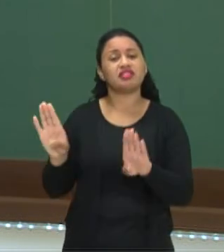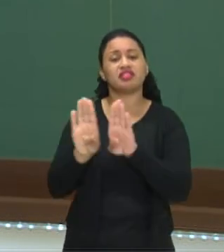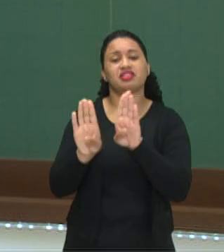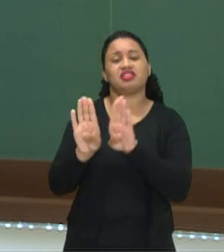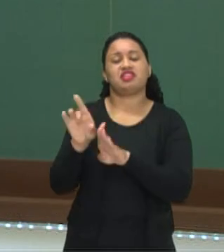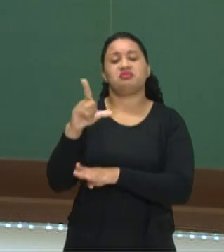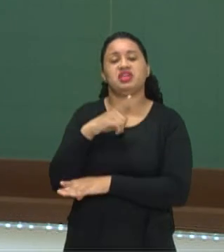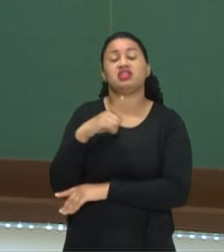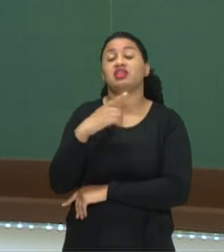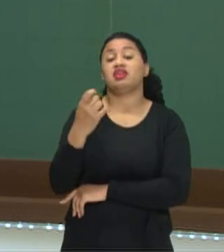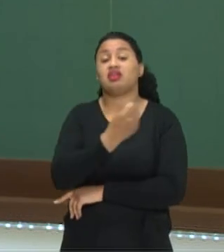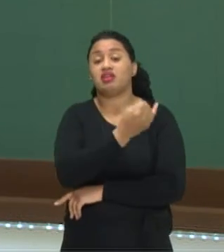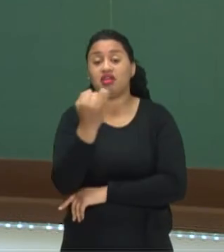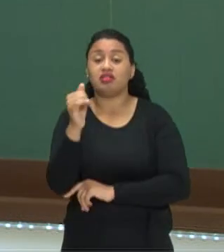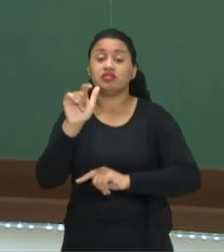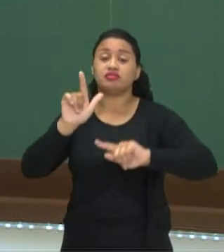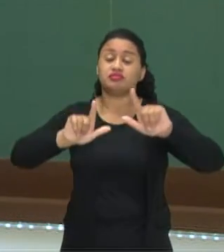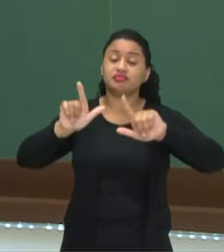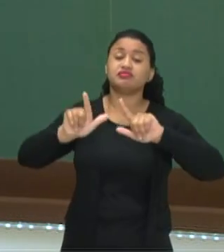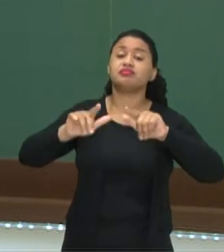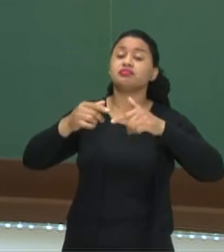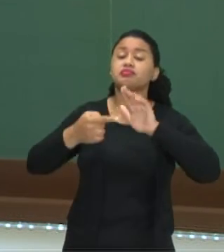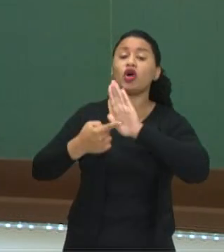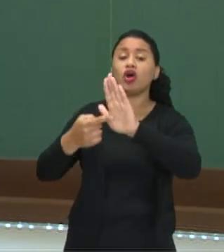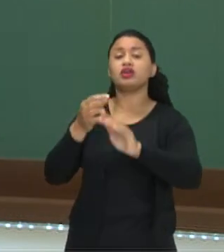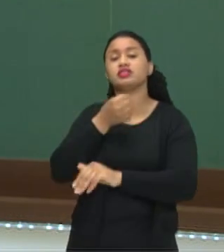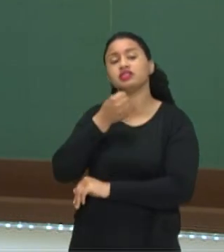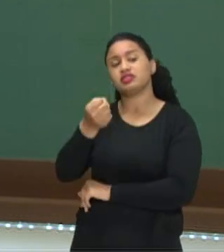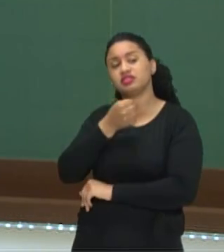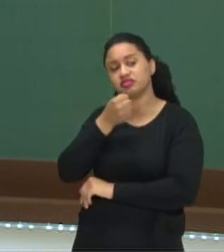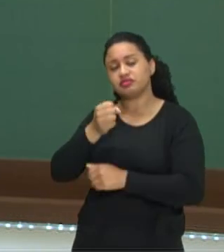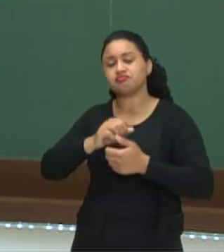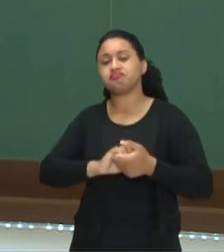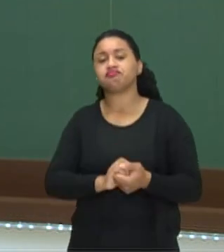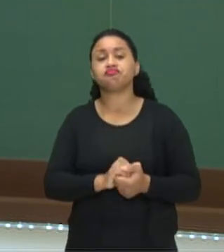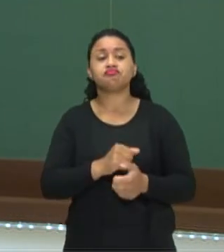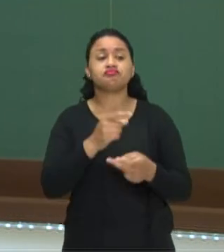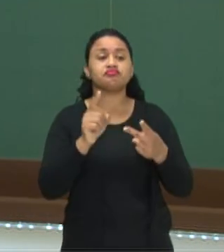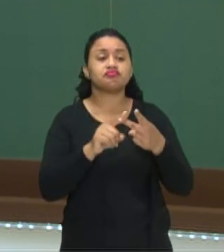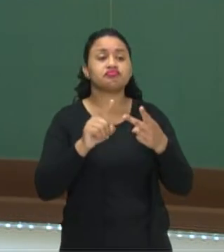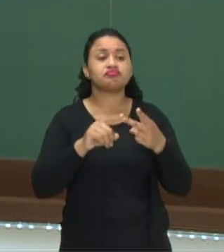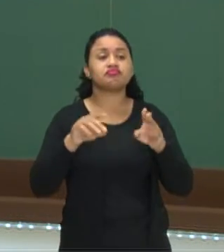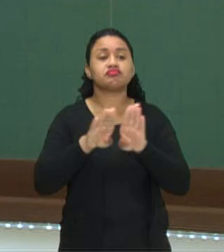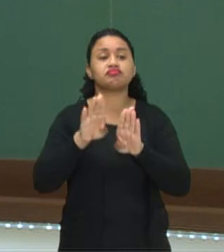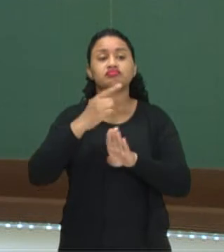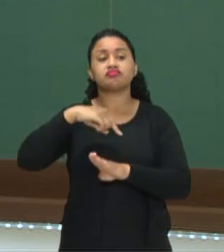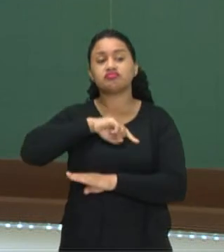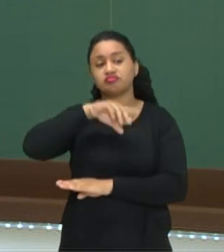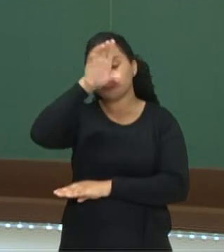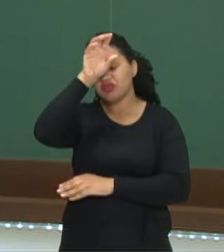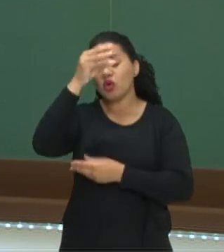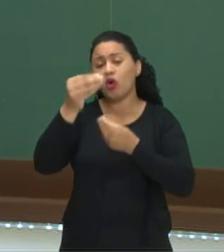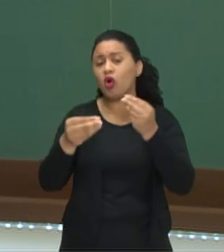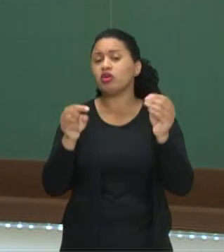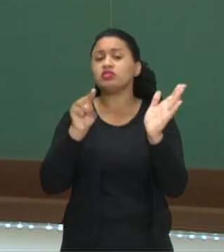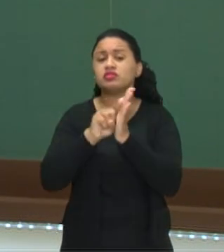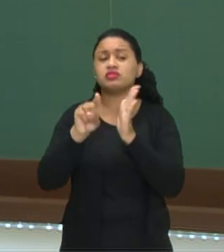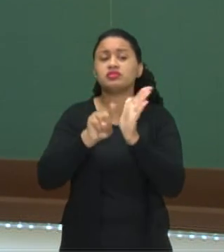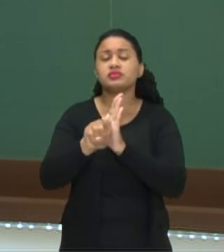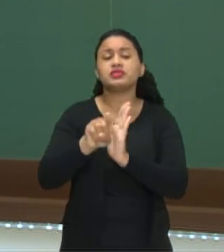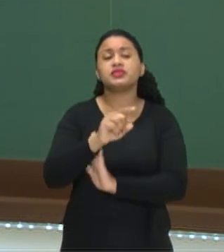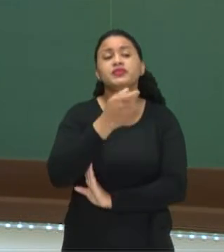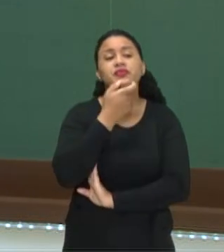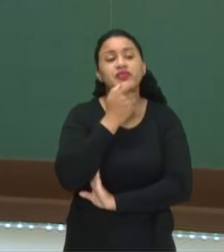também alguns talk shows, não é? E também aprendemos a fazer perguntas em